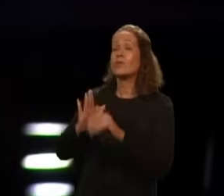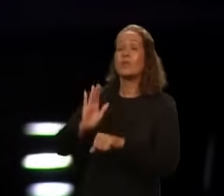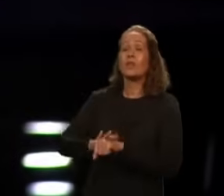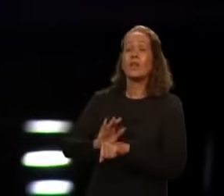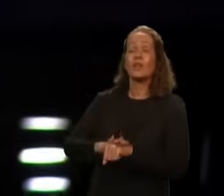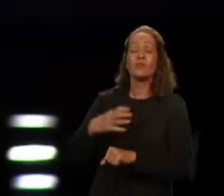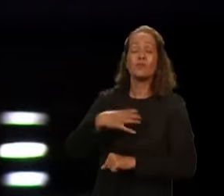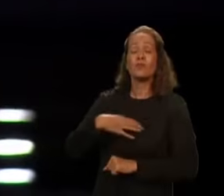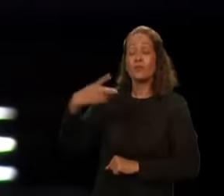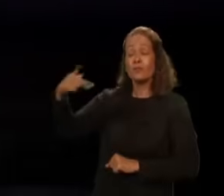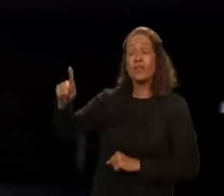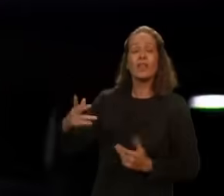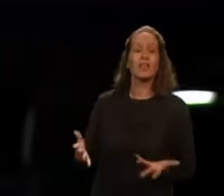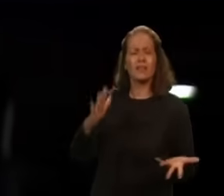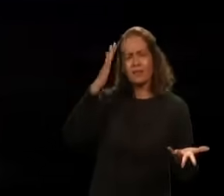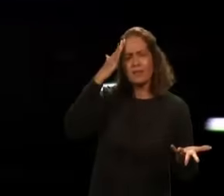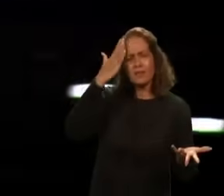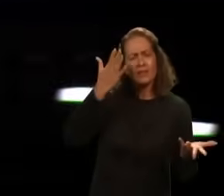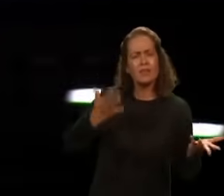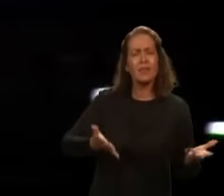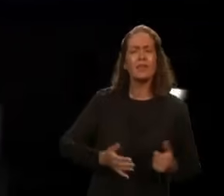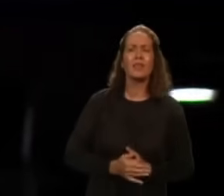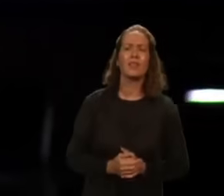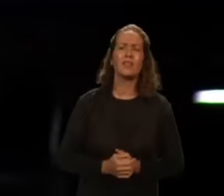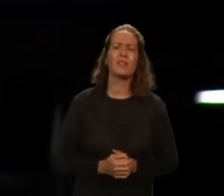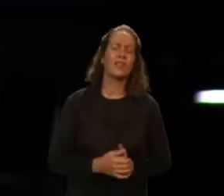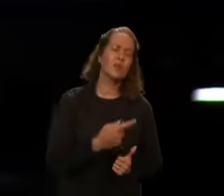Quem entendeu? Ai, pastor, eu